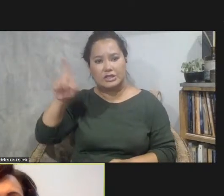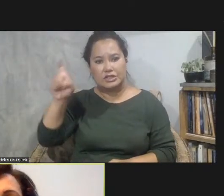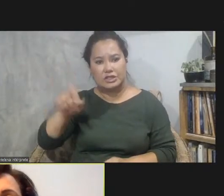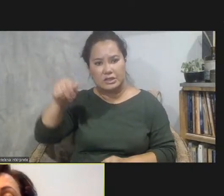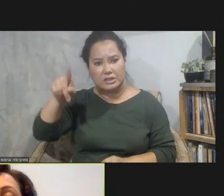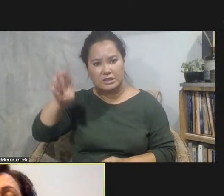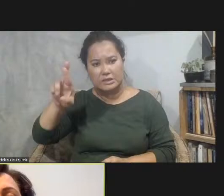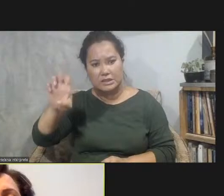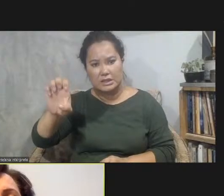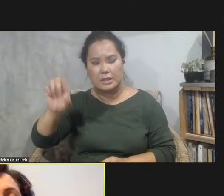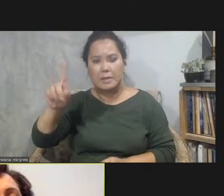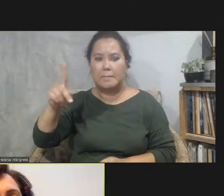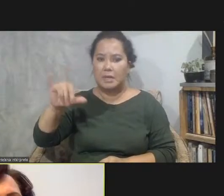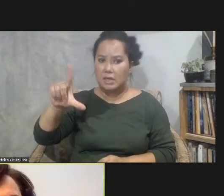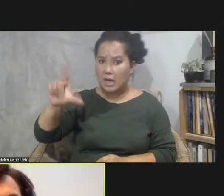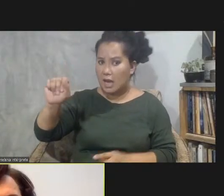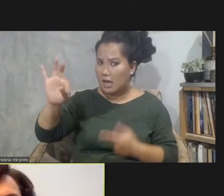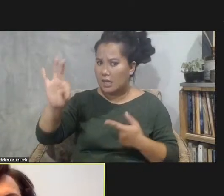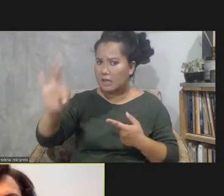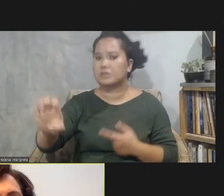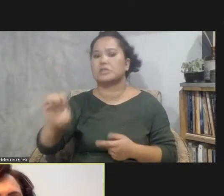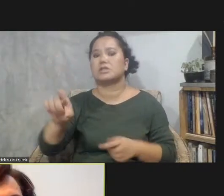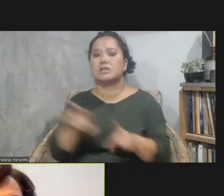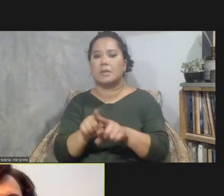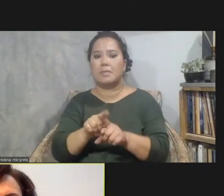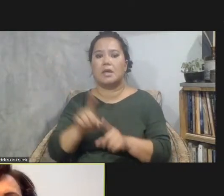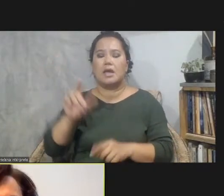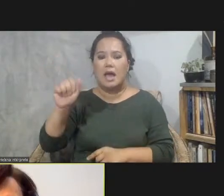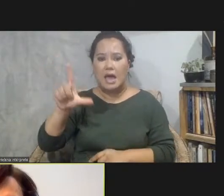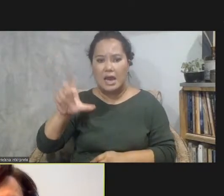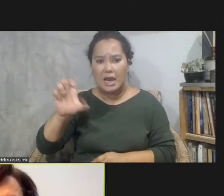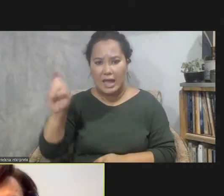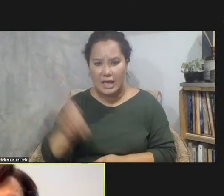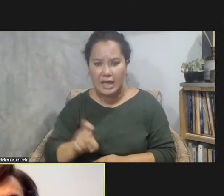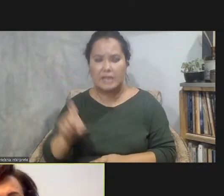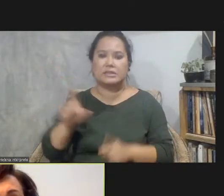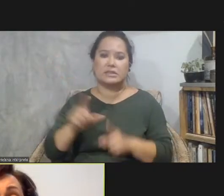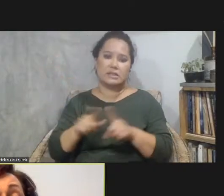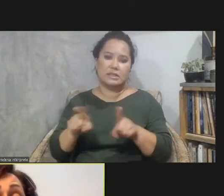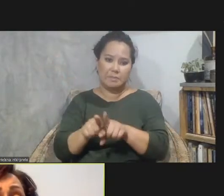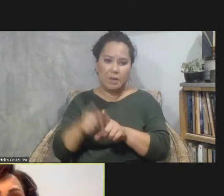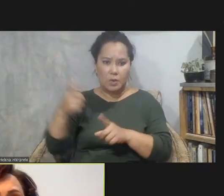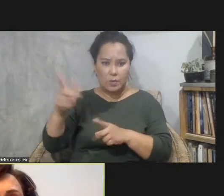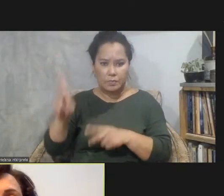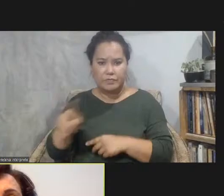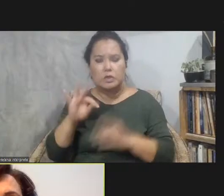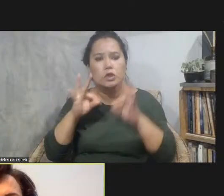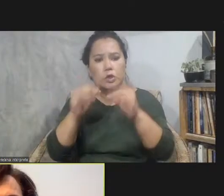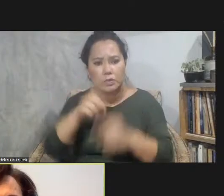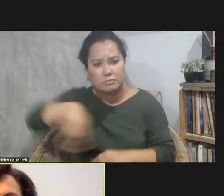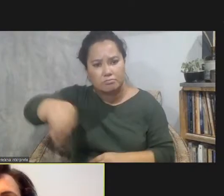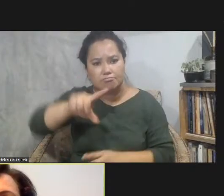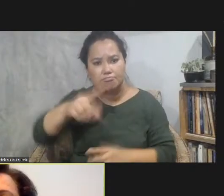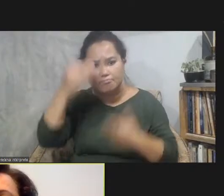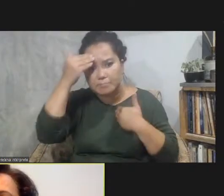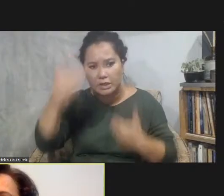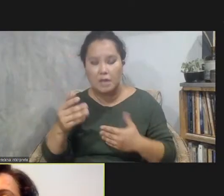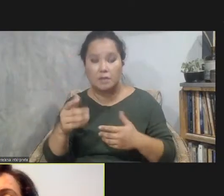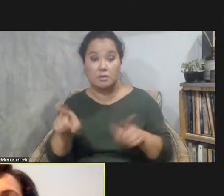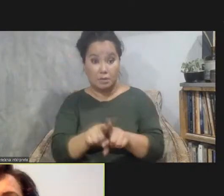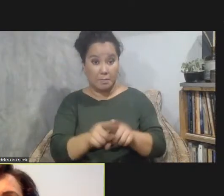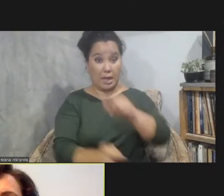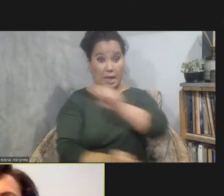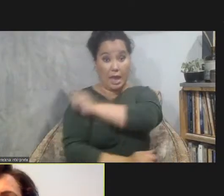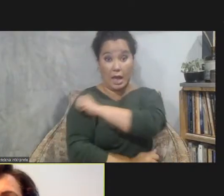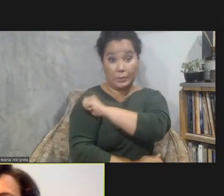Calheiros, o meu muito obrigada por perseguirem essa utopia junto comigo. aos estudantes bolsistas pelo protagonismo